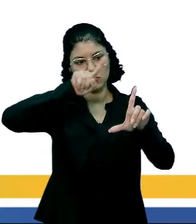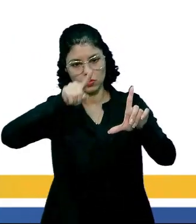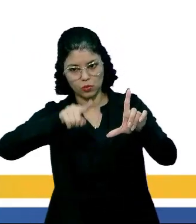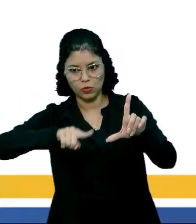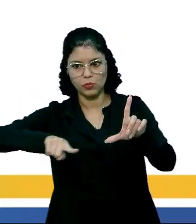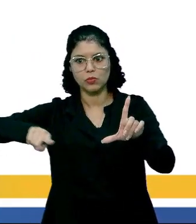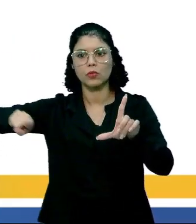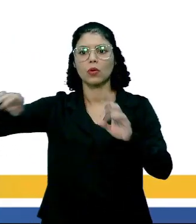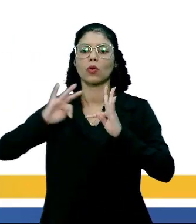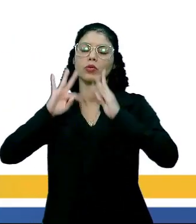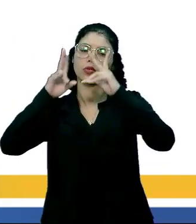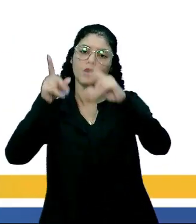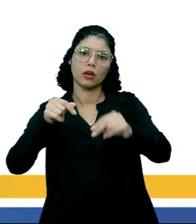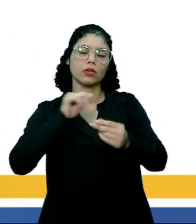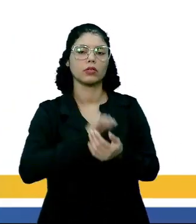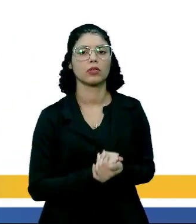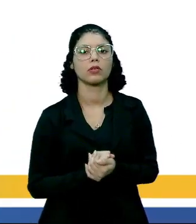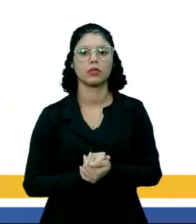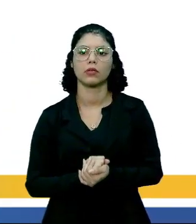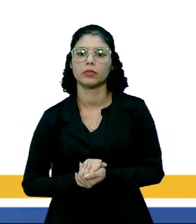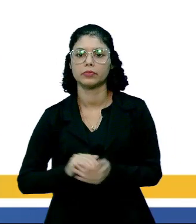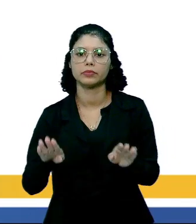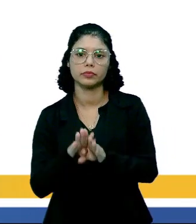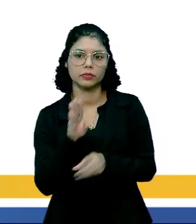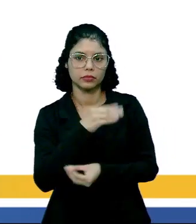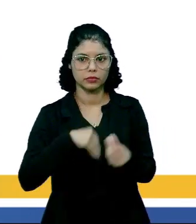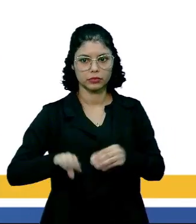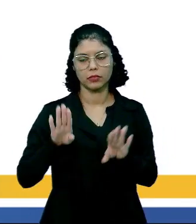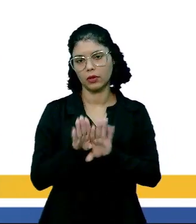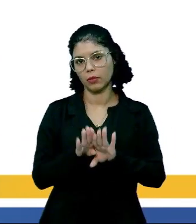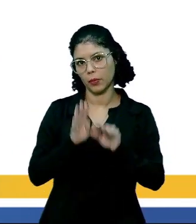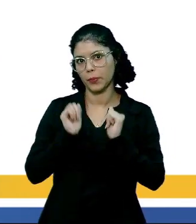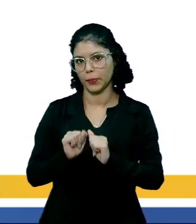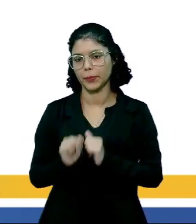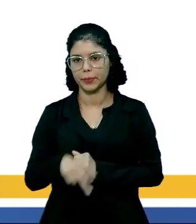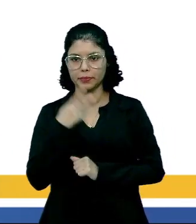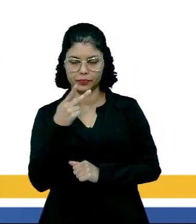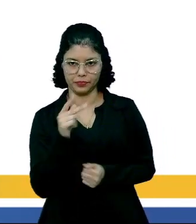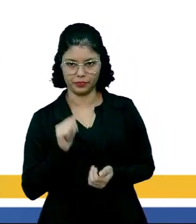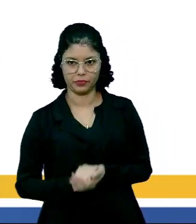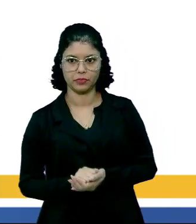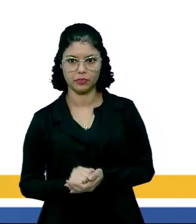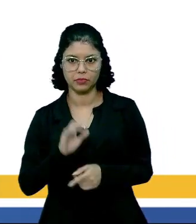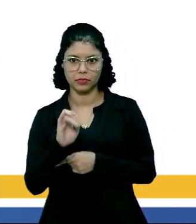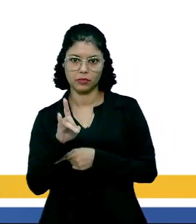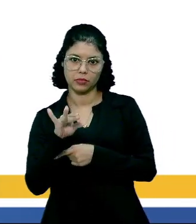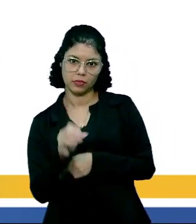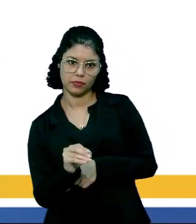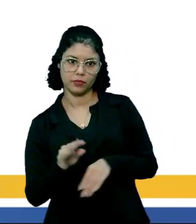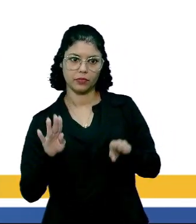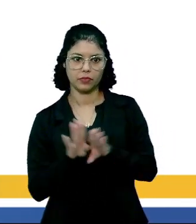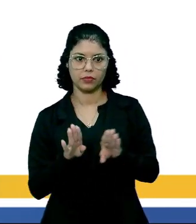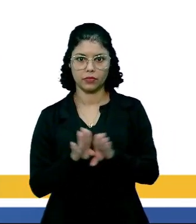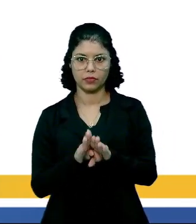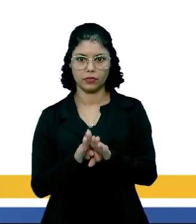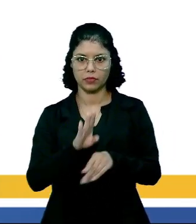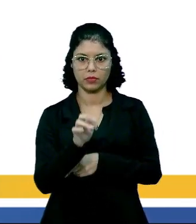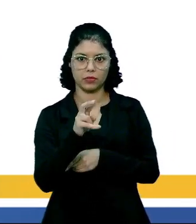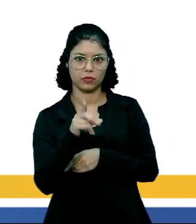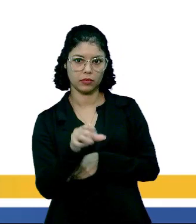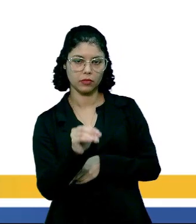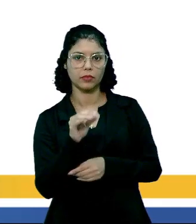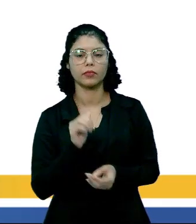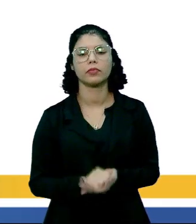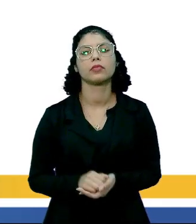grande mostrando todo o caminho reacional e ele pode me dizer quando eu tenho uma reação Endo e quando eu tenho uma reação do tipo esse